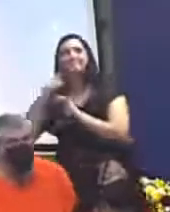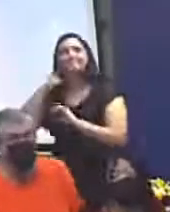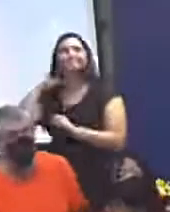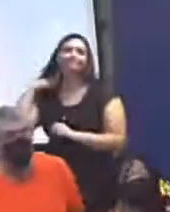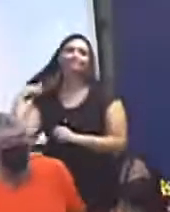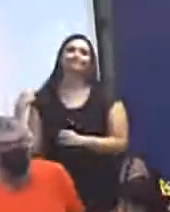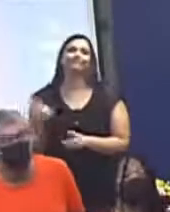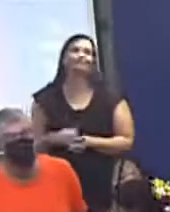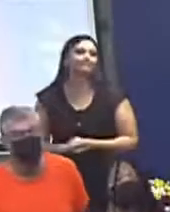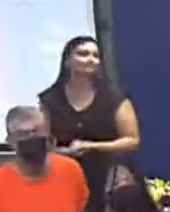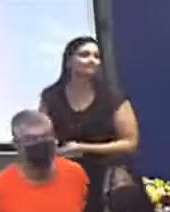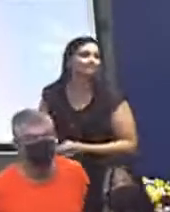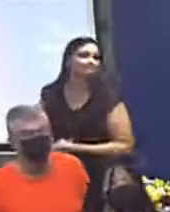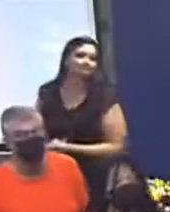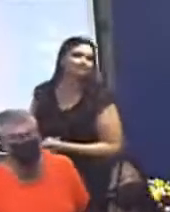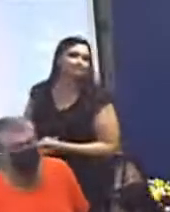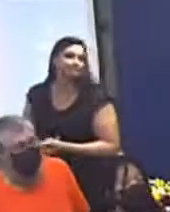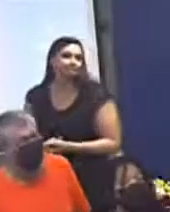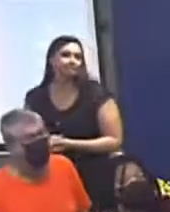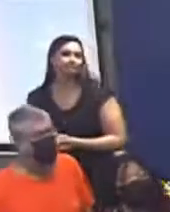Elegante. Ela é